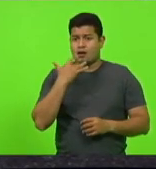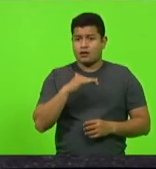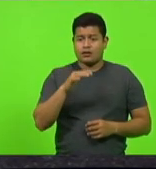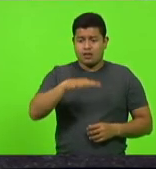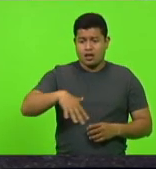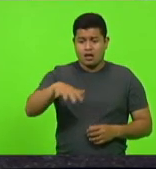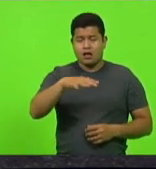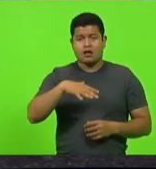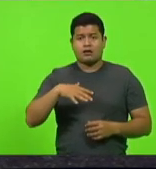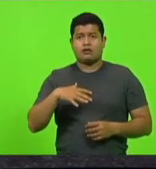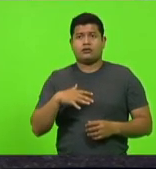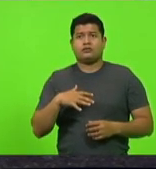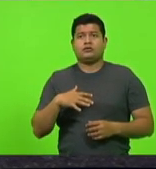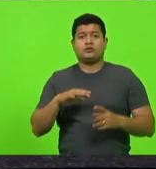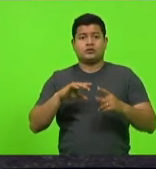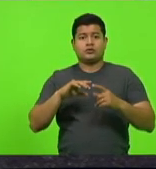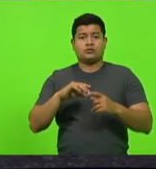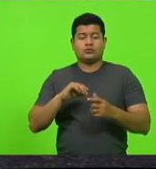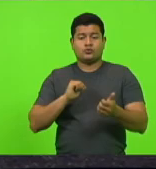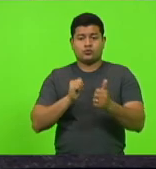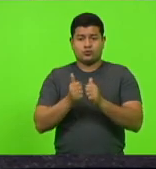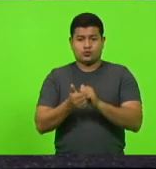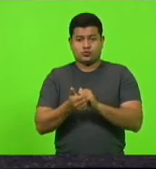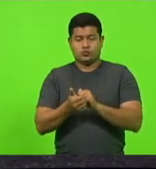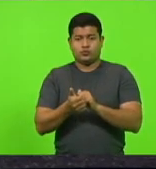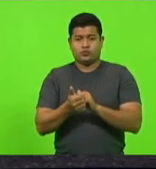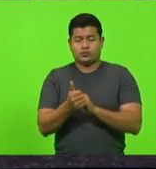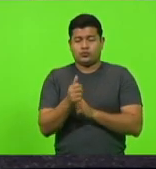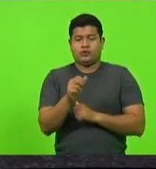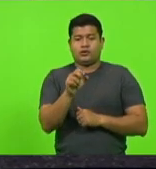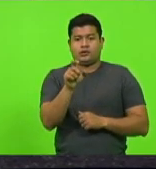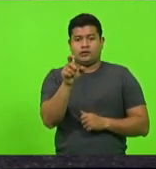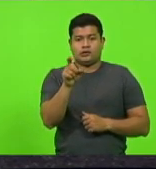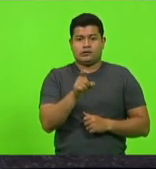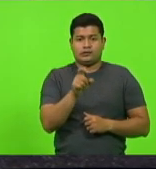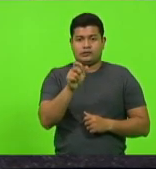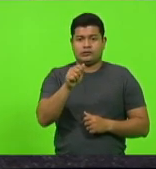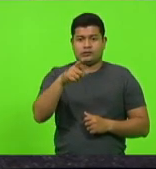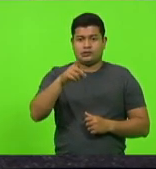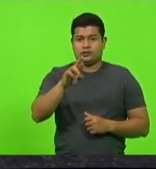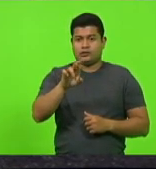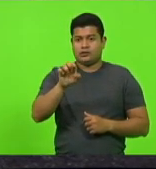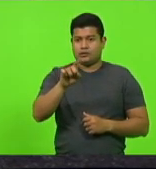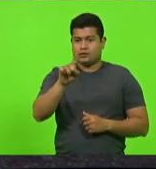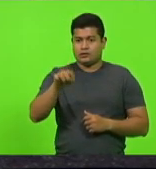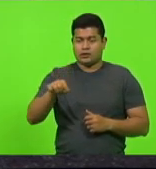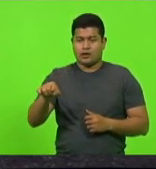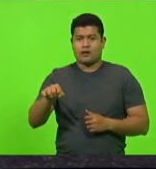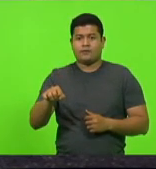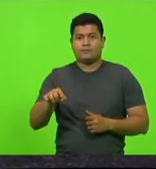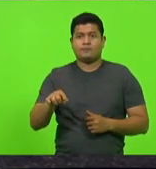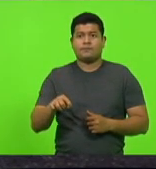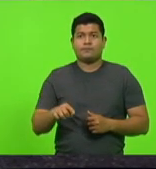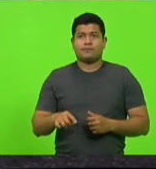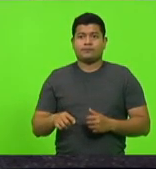arte do xadrez, que é algo muito interessante, que ele surge, o